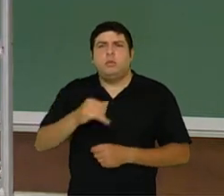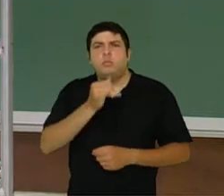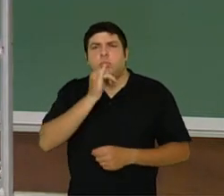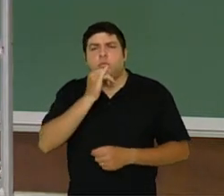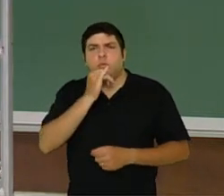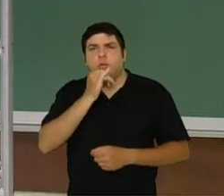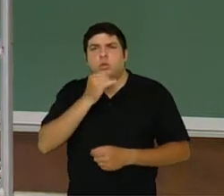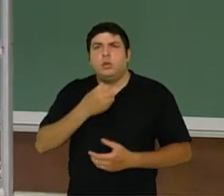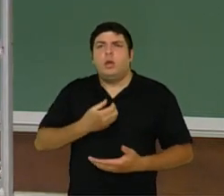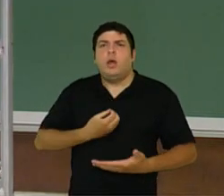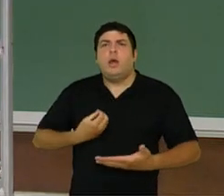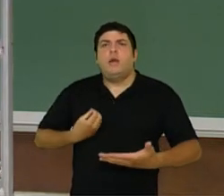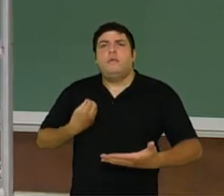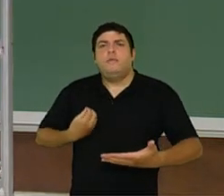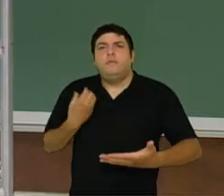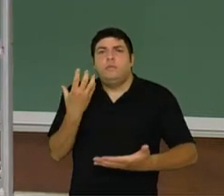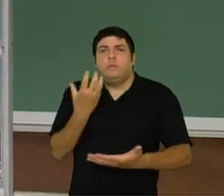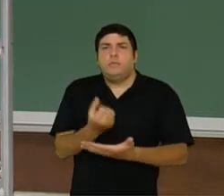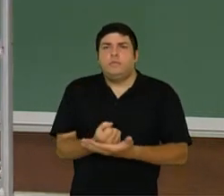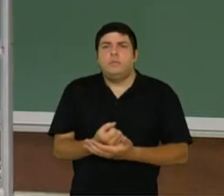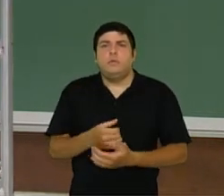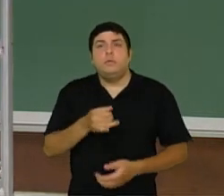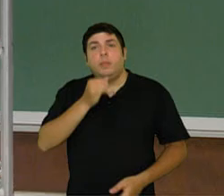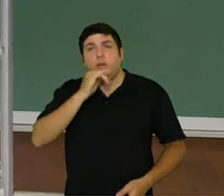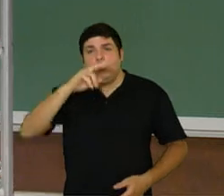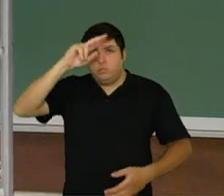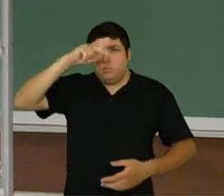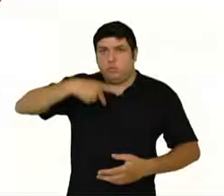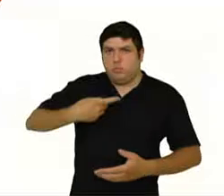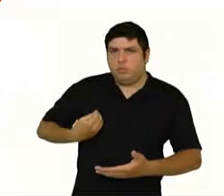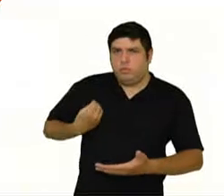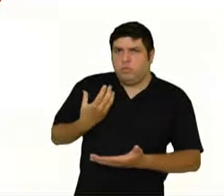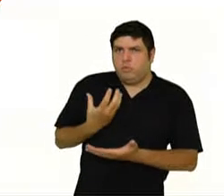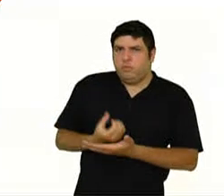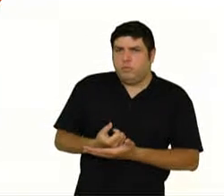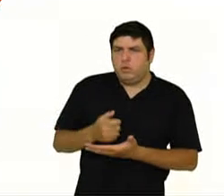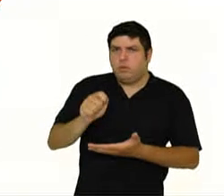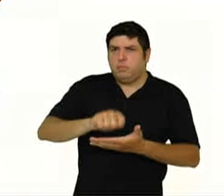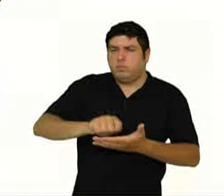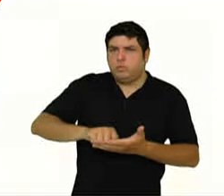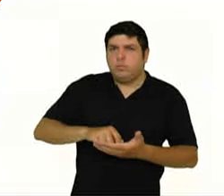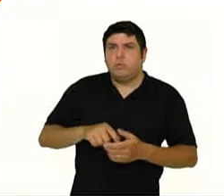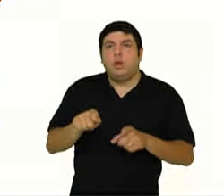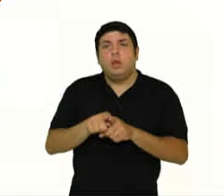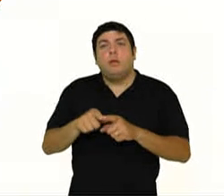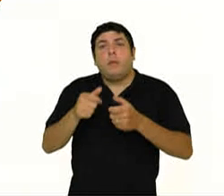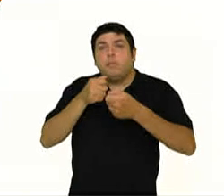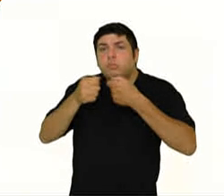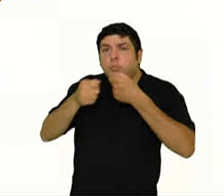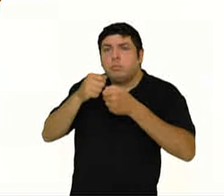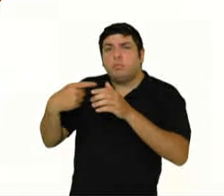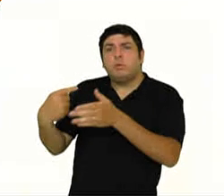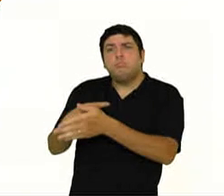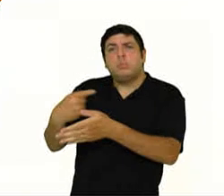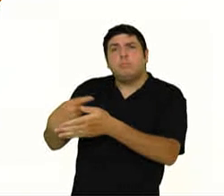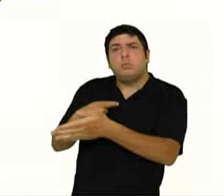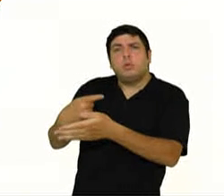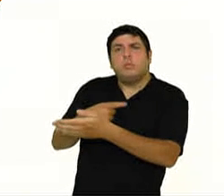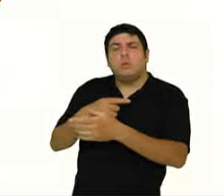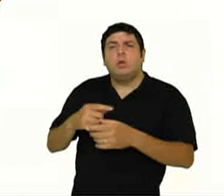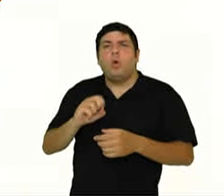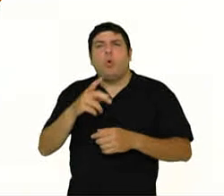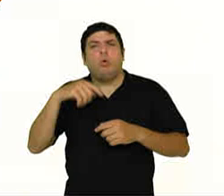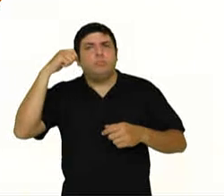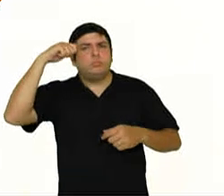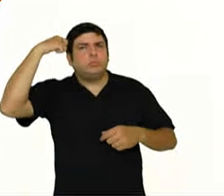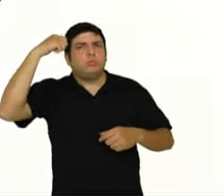quando eu falo da minha vida, quando eu conto minha história, depoimentos, nas entrevistas também, né? Entrevista aquele ator famoso, não sei o quê,